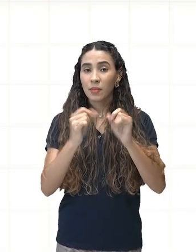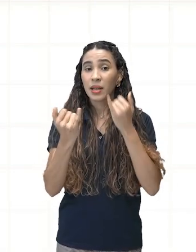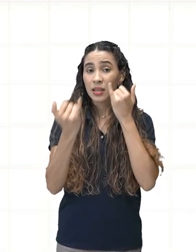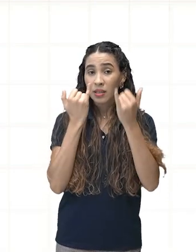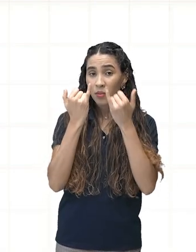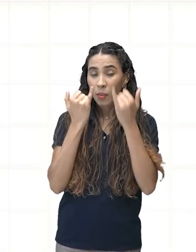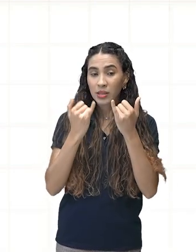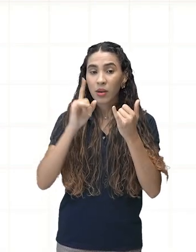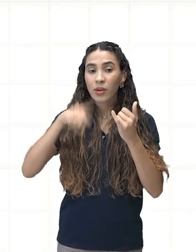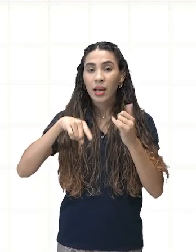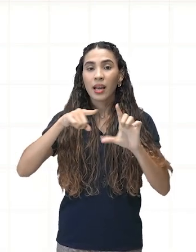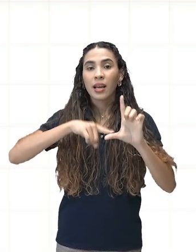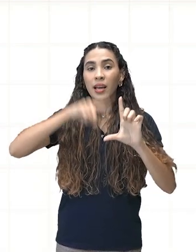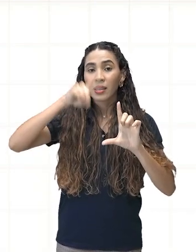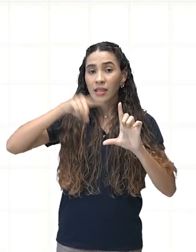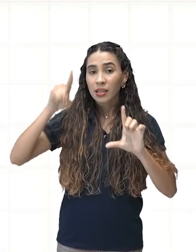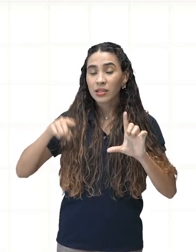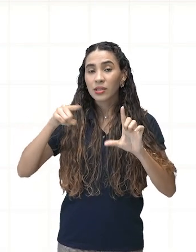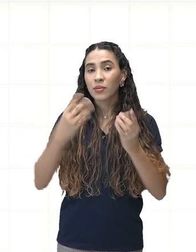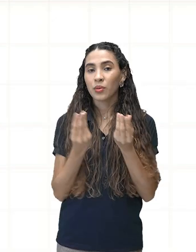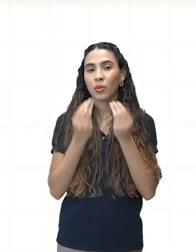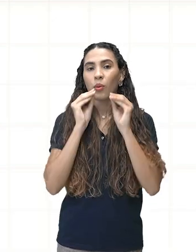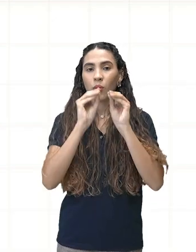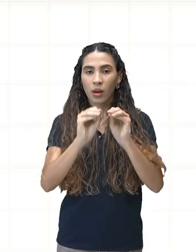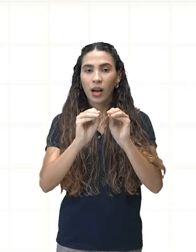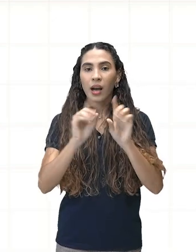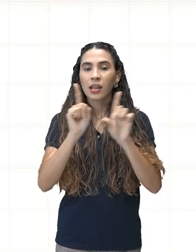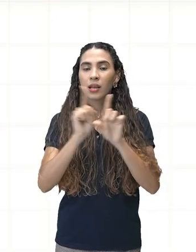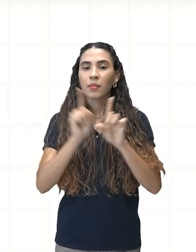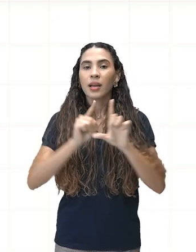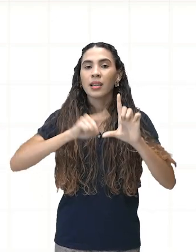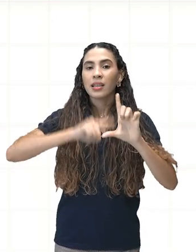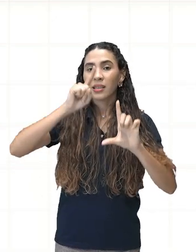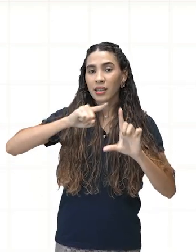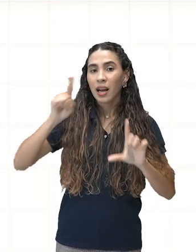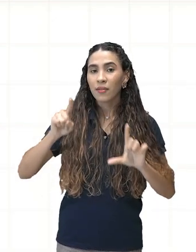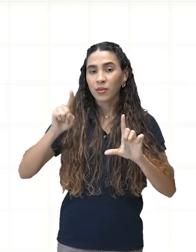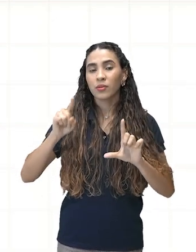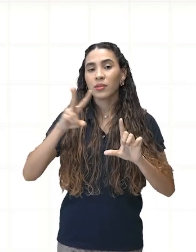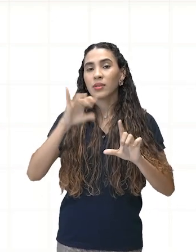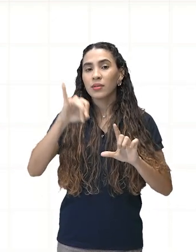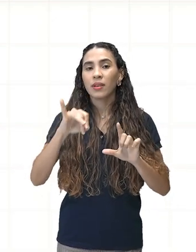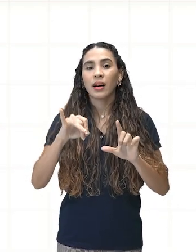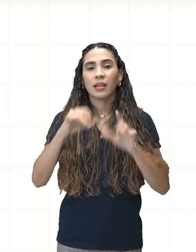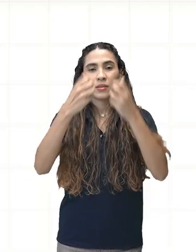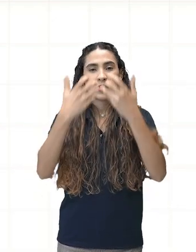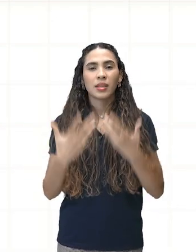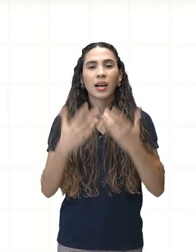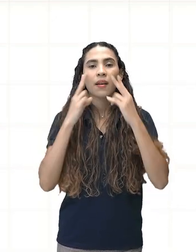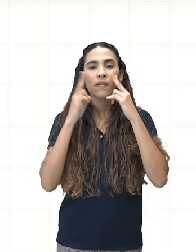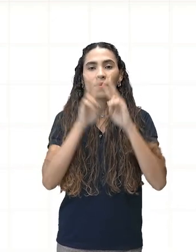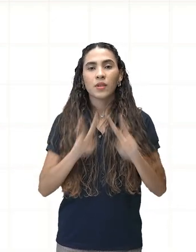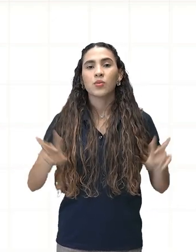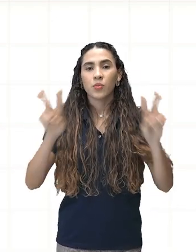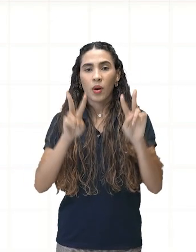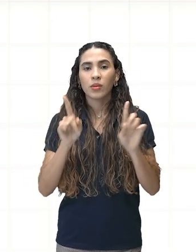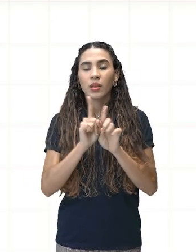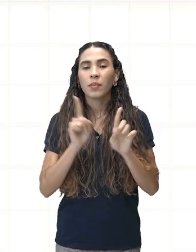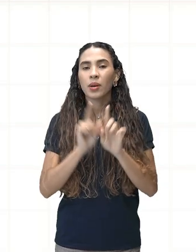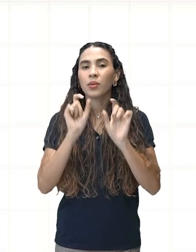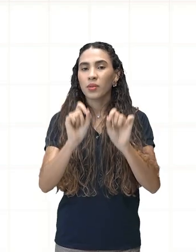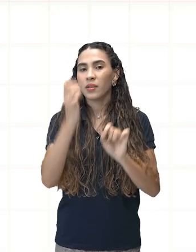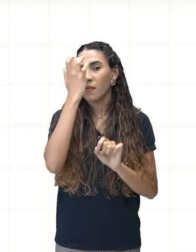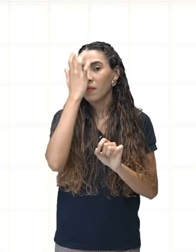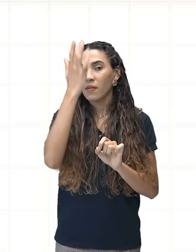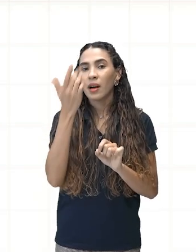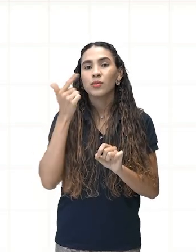que são estatísticos e colocar em forma de gráfico que deixa esses dados visualmente